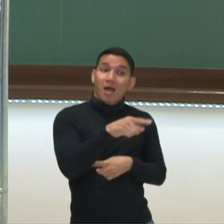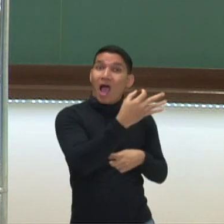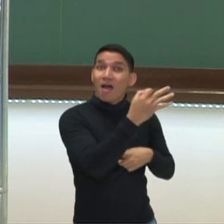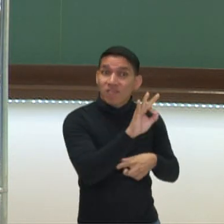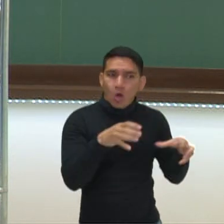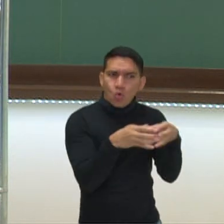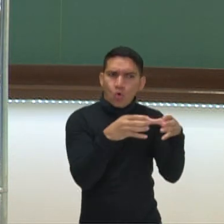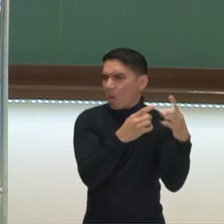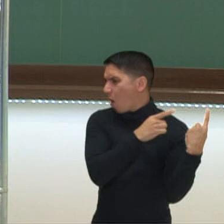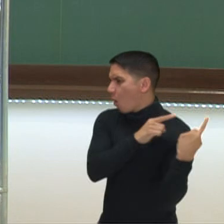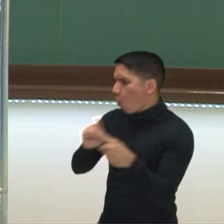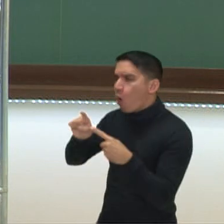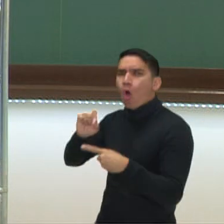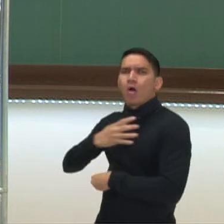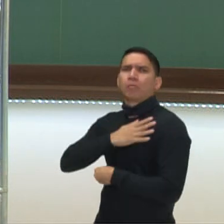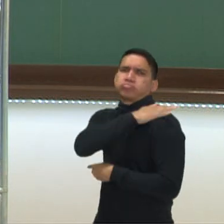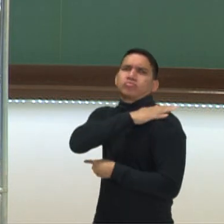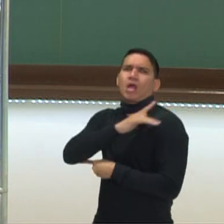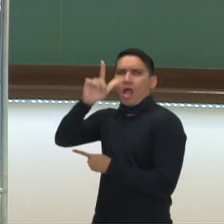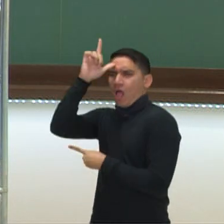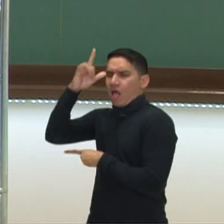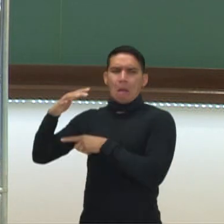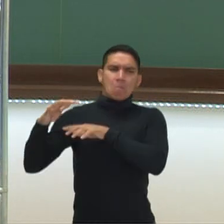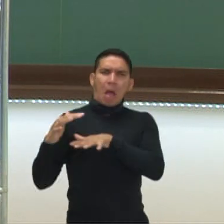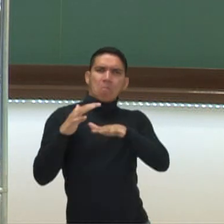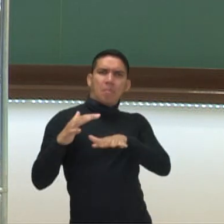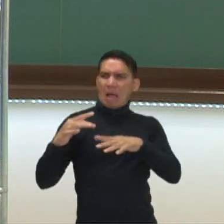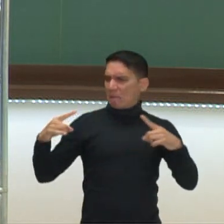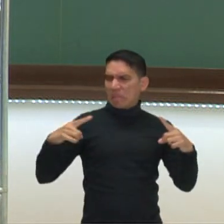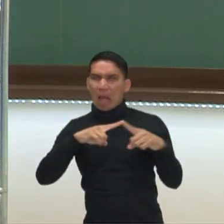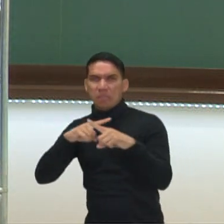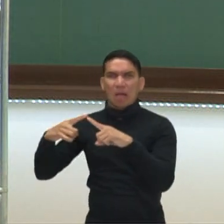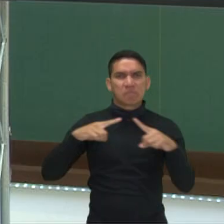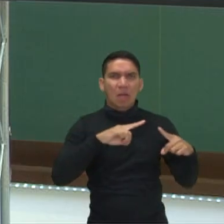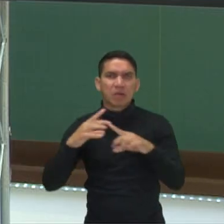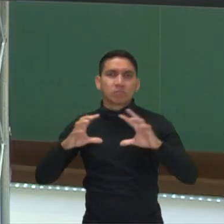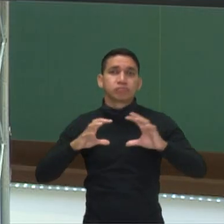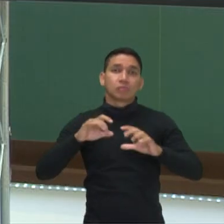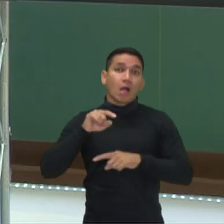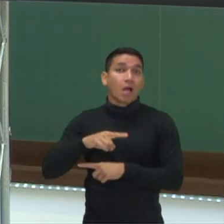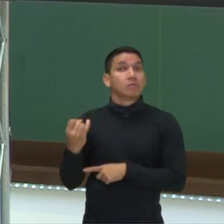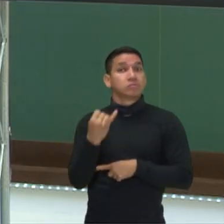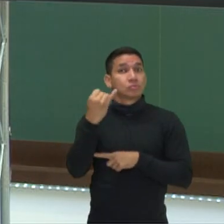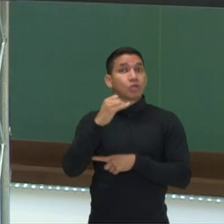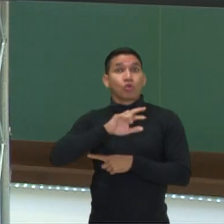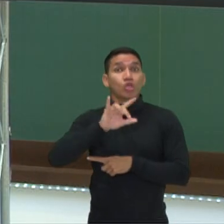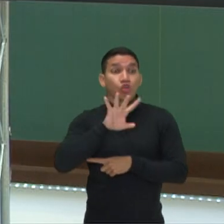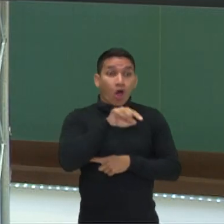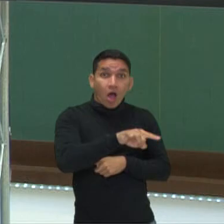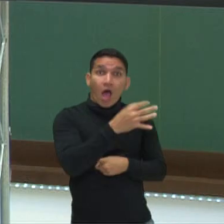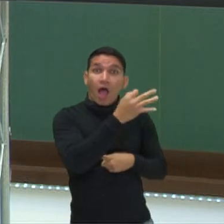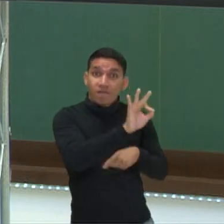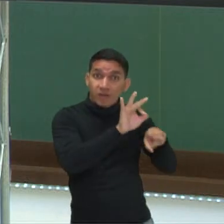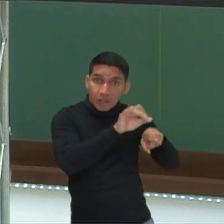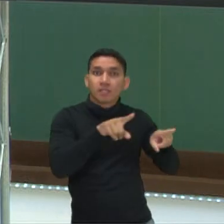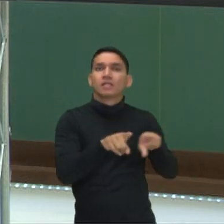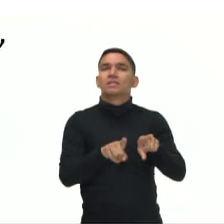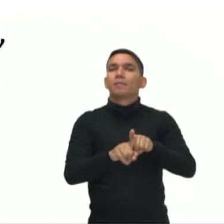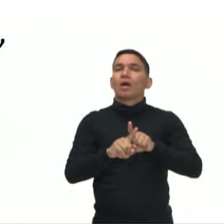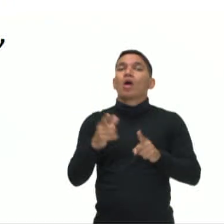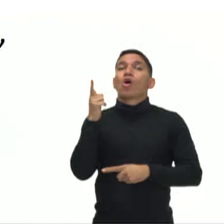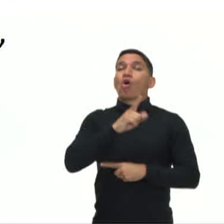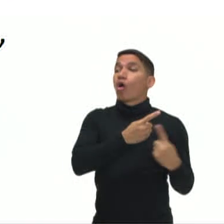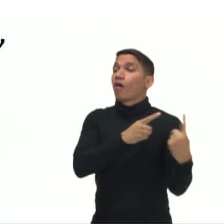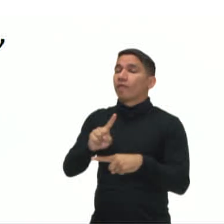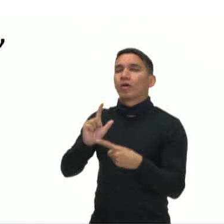contra agrupamentos de soldados alemães. Resistência muito importante, não só na França. Foram decisivos no combate ao nazismo